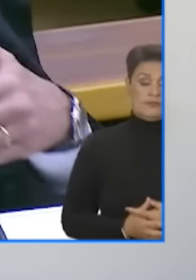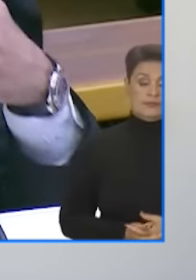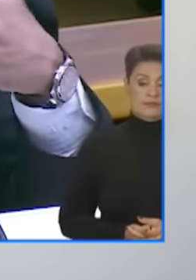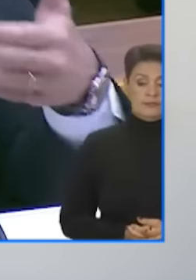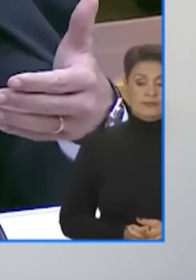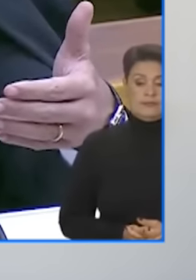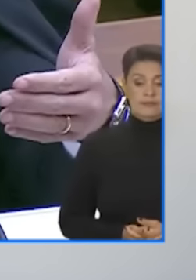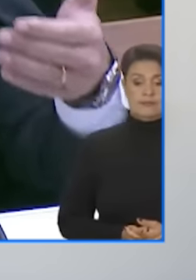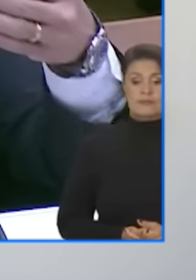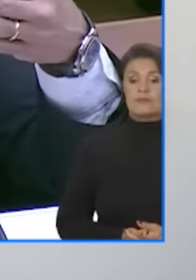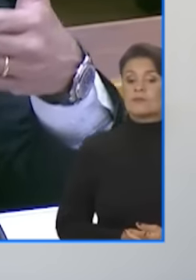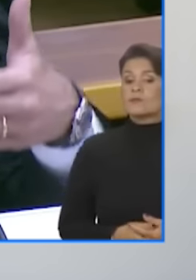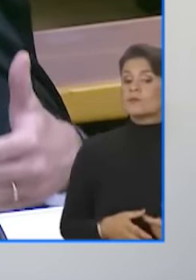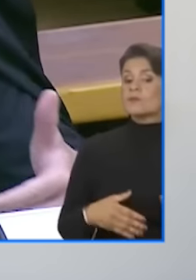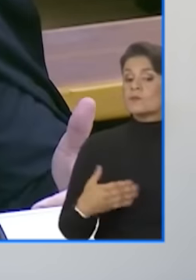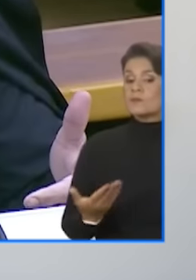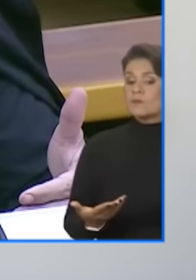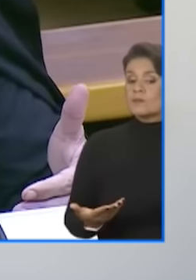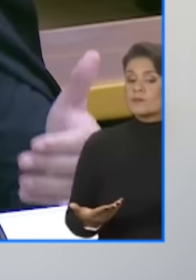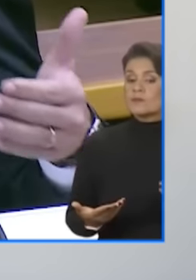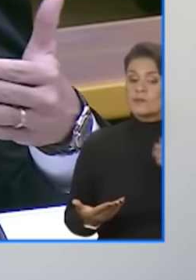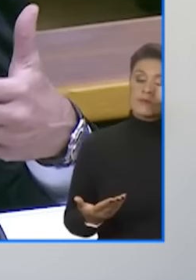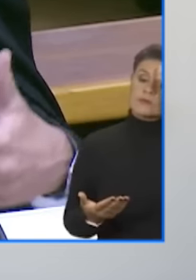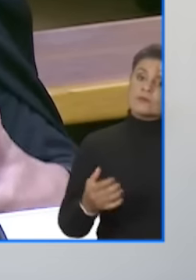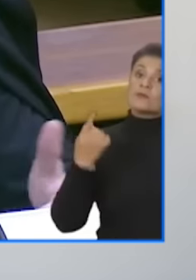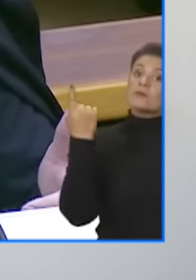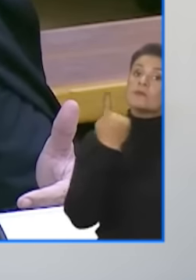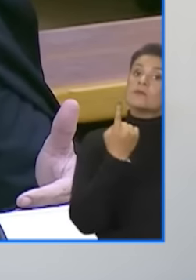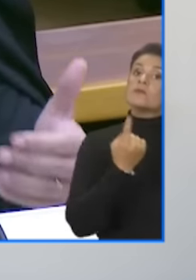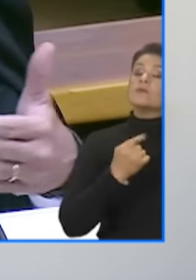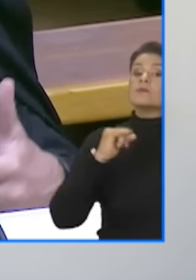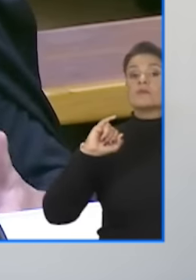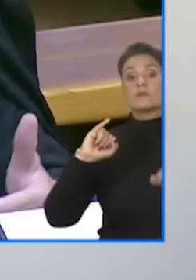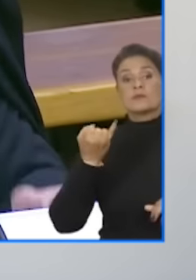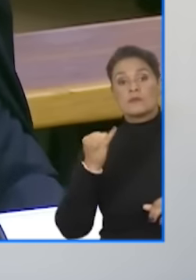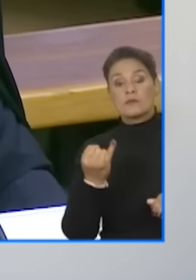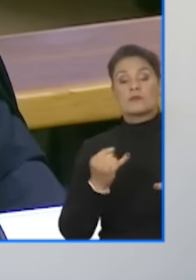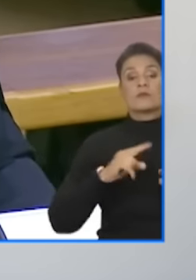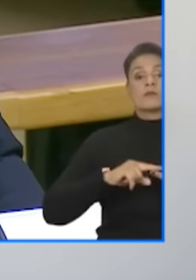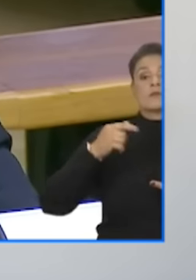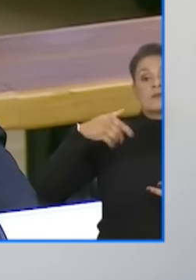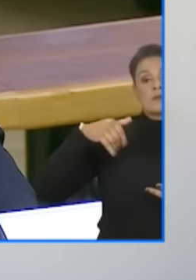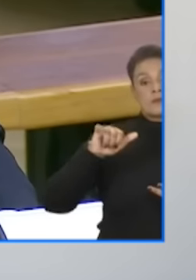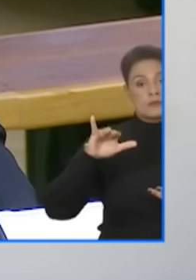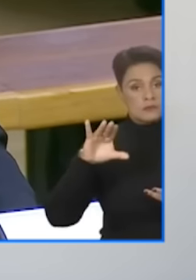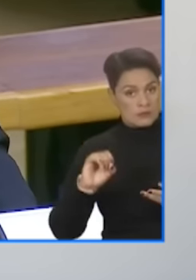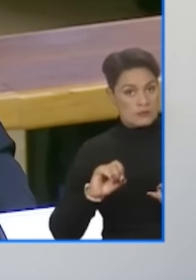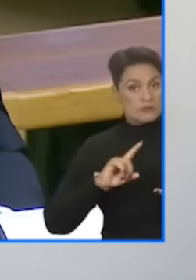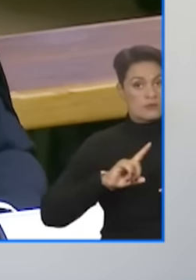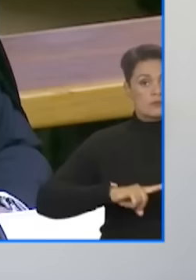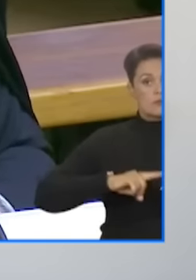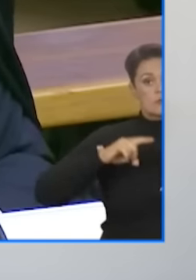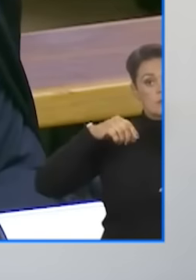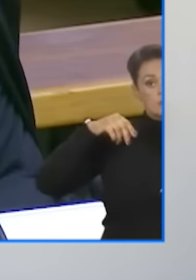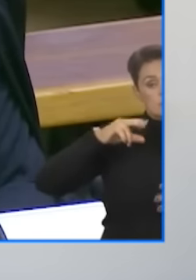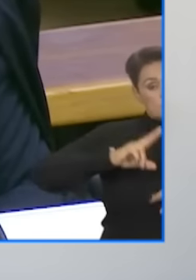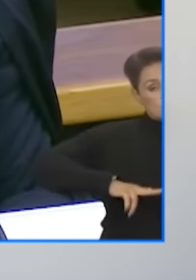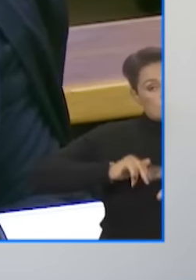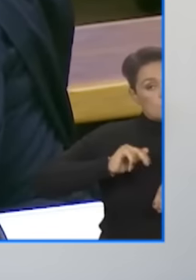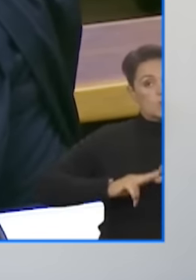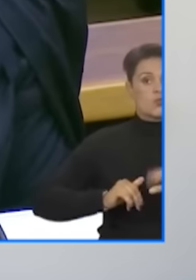necessidade de conduzir alguma relação entre STF e TSE. Então, assim, eu vejo dessa forma. Não é o